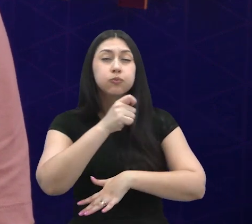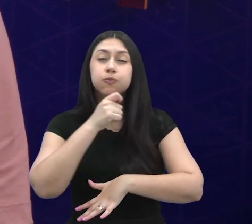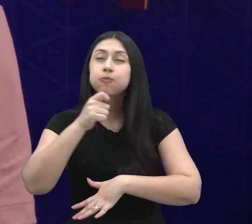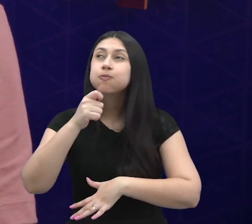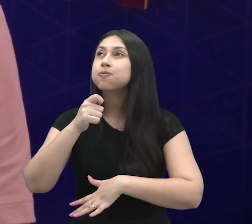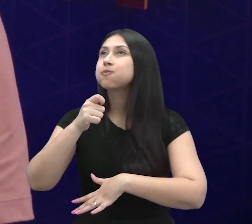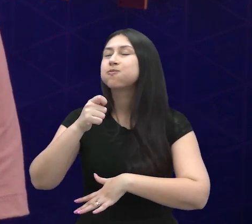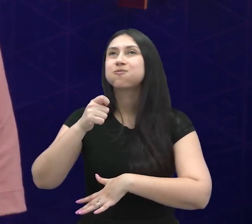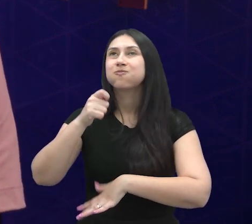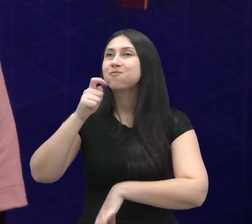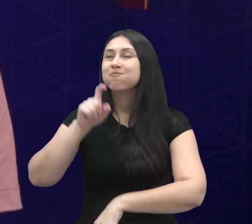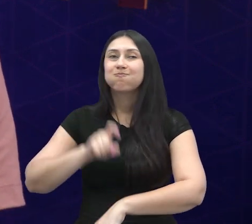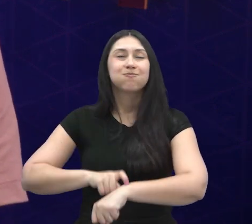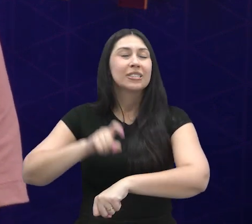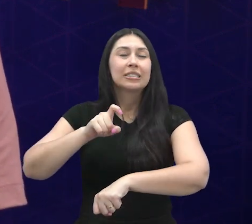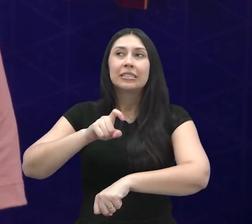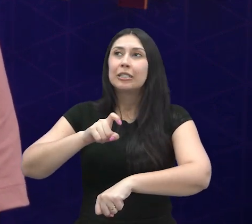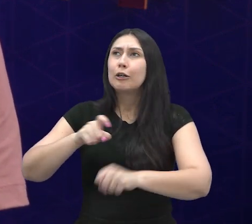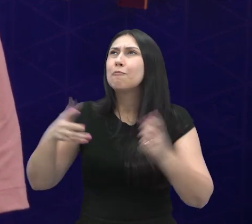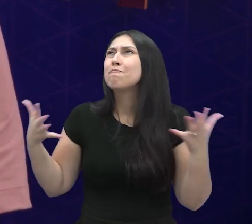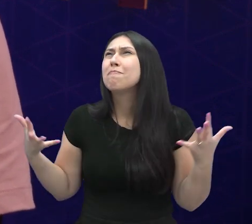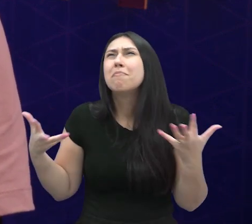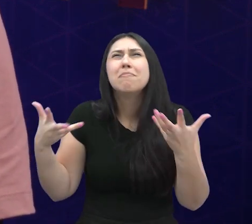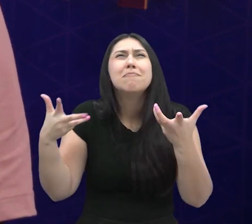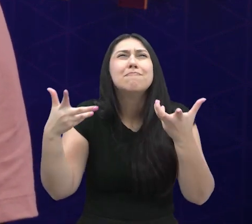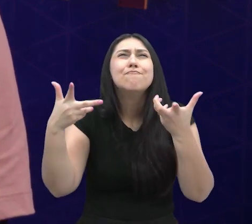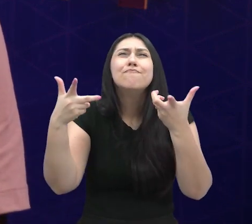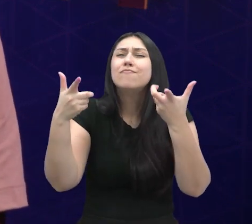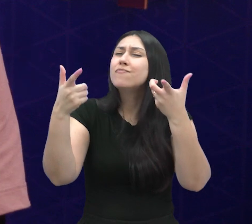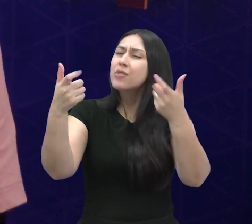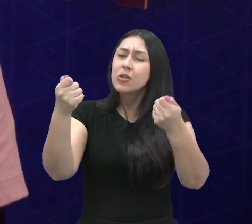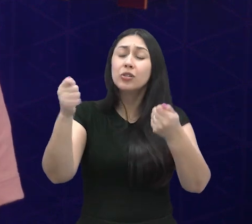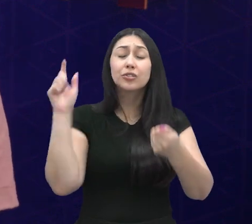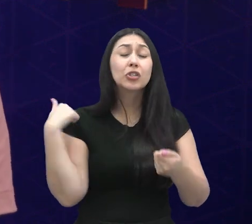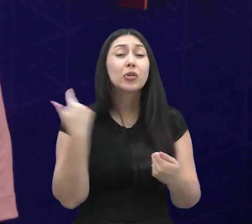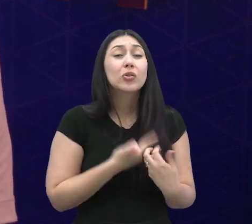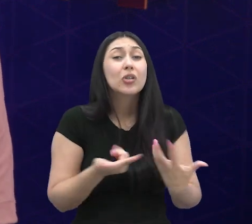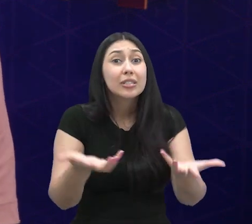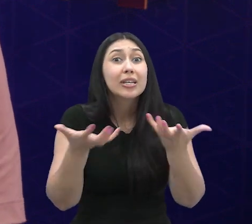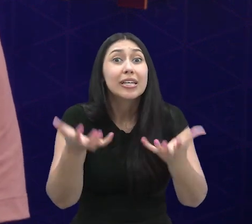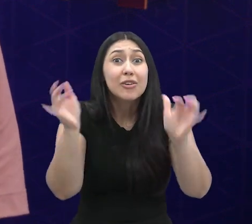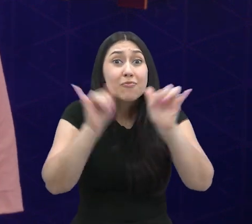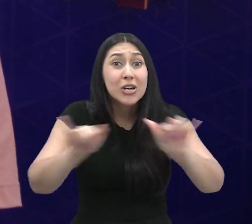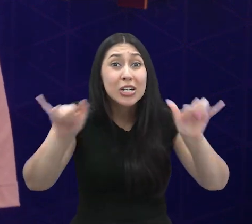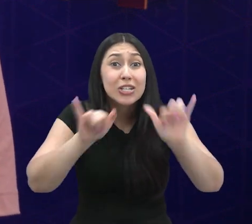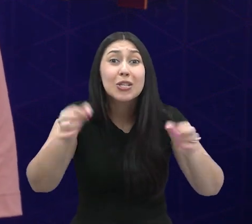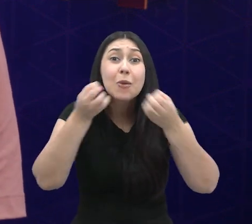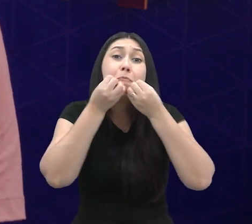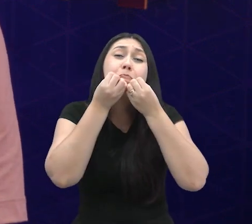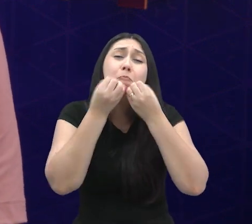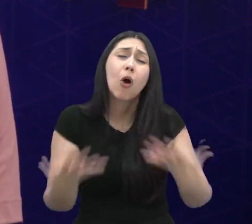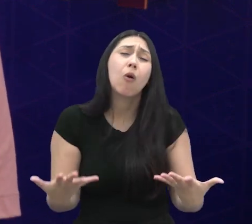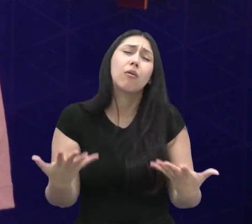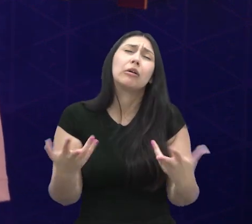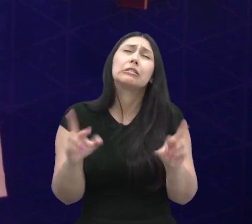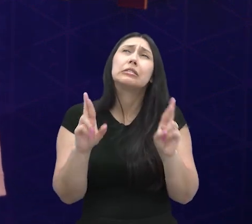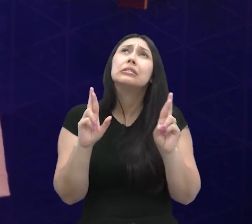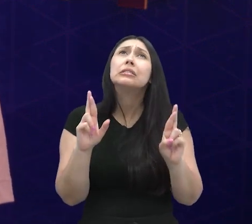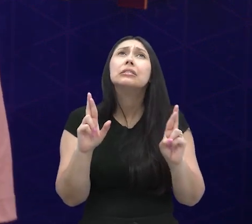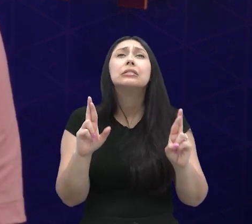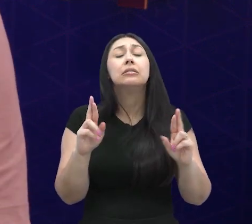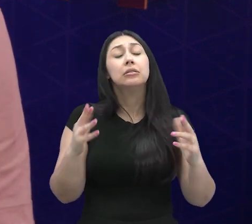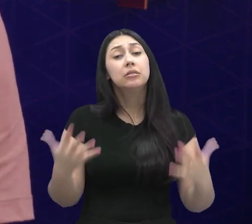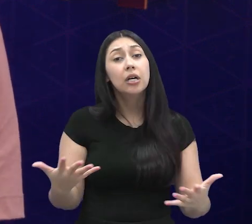que estavam lá comigo, porque foi um momento maravilhoso, assim, pra gente. A gente estava querendo dar aquela notícia